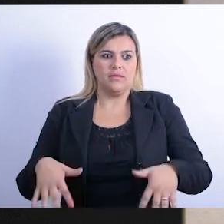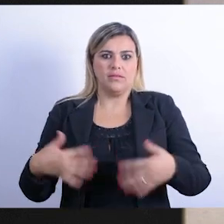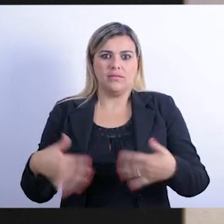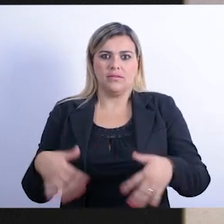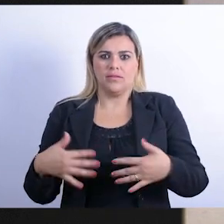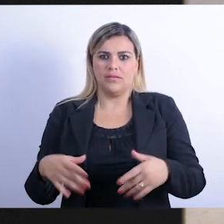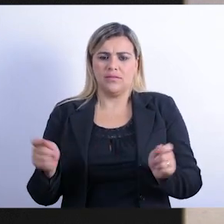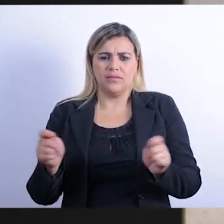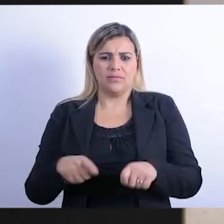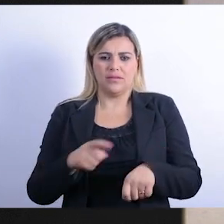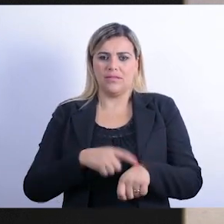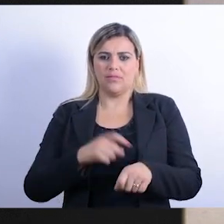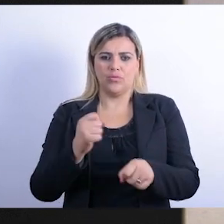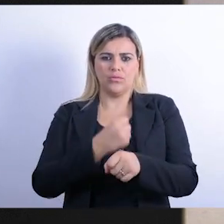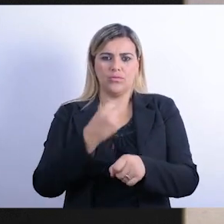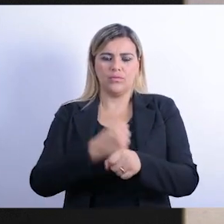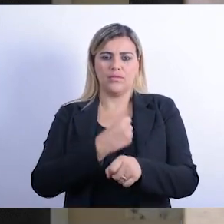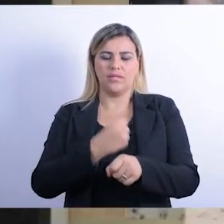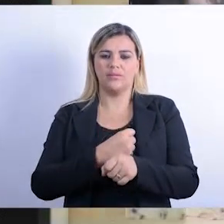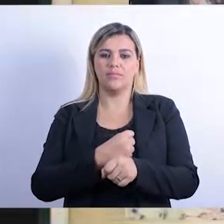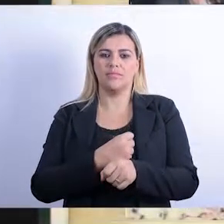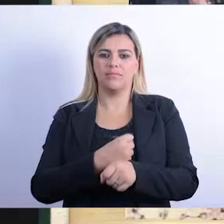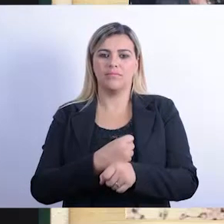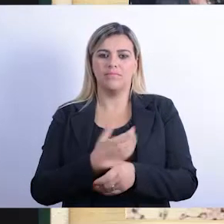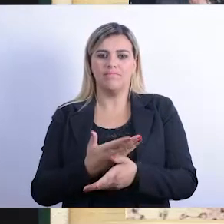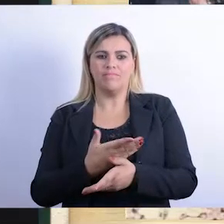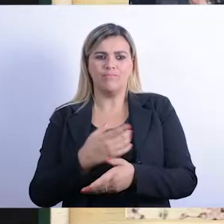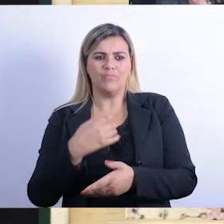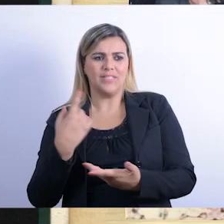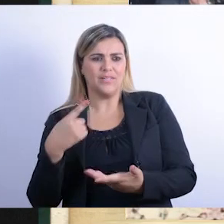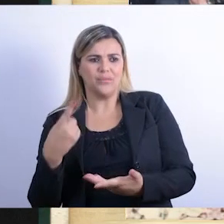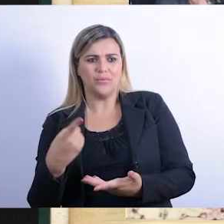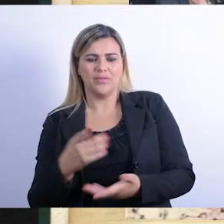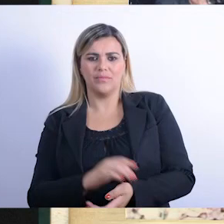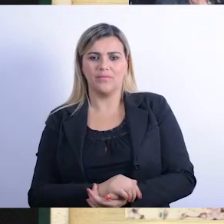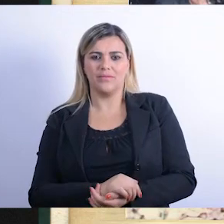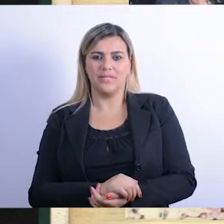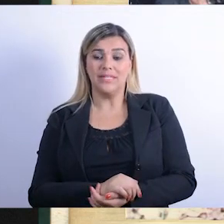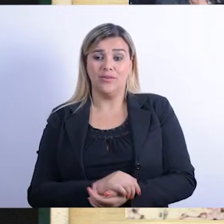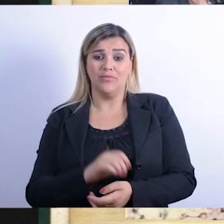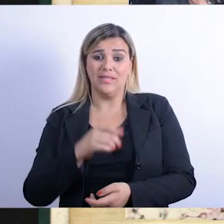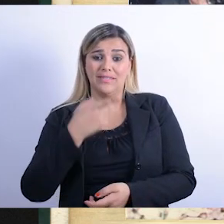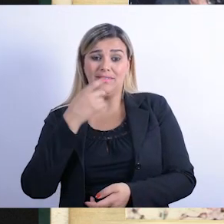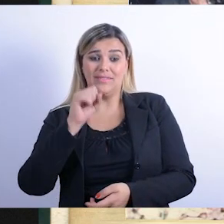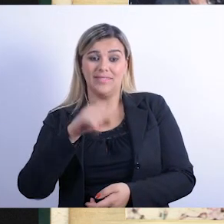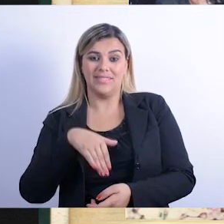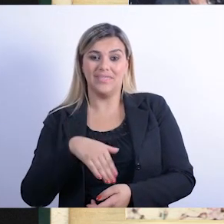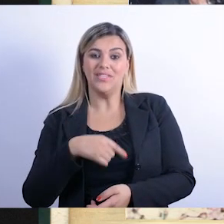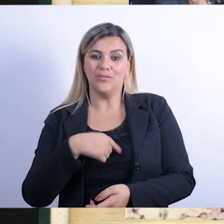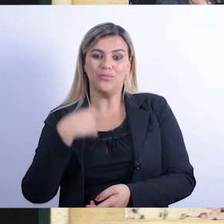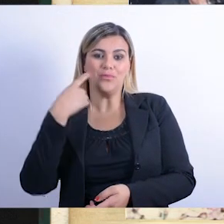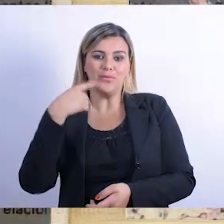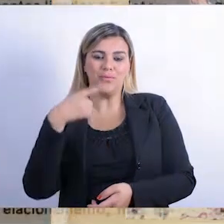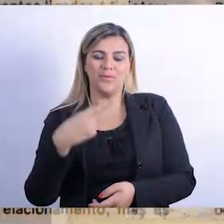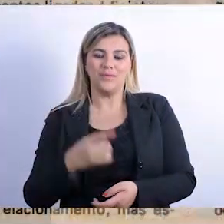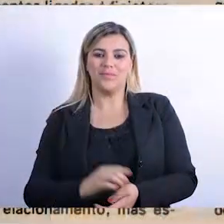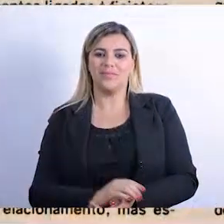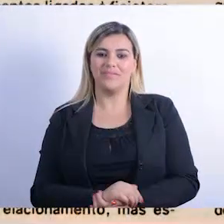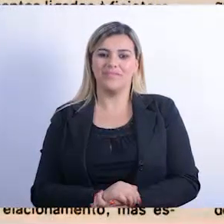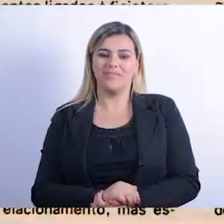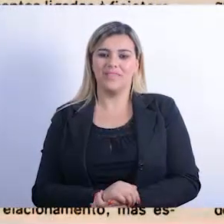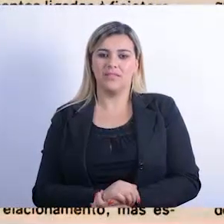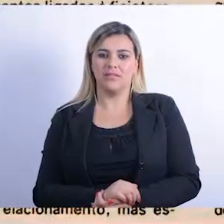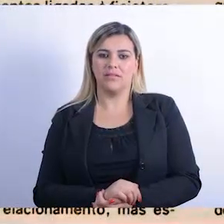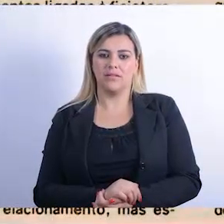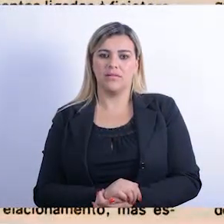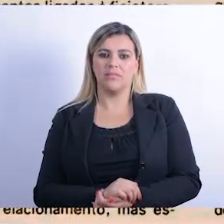Então ele apavorou, falou, pelo amor de Deus, mas nós vamos fazer isso. Você é doido, eu sou, mas vão dar vazão a